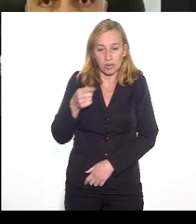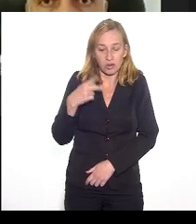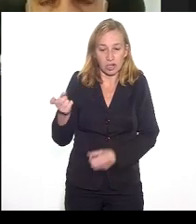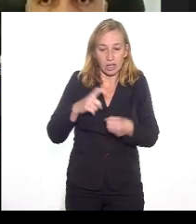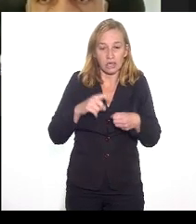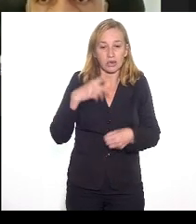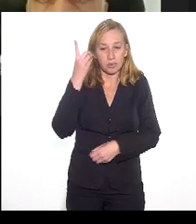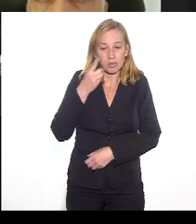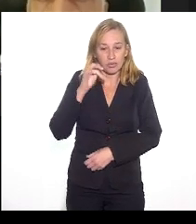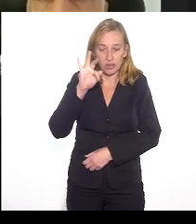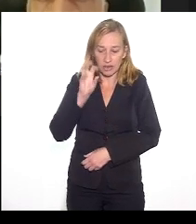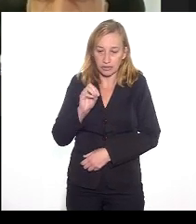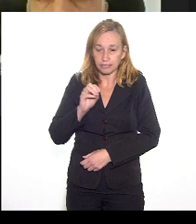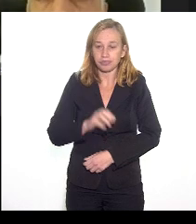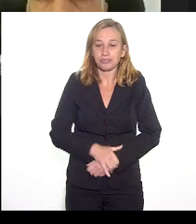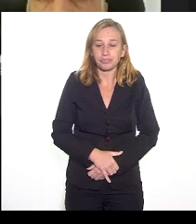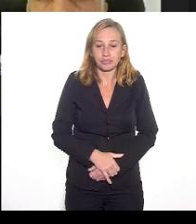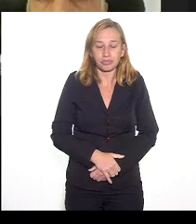Flávio Serafini.